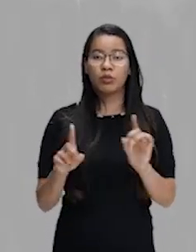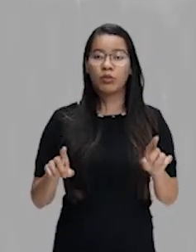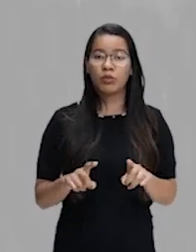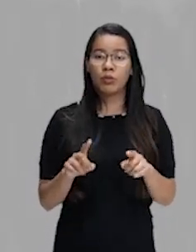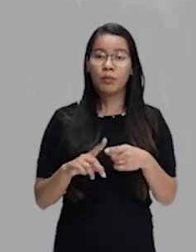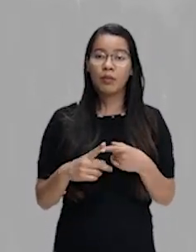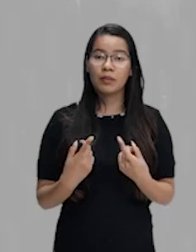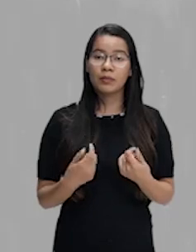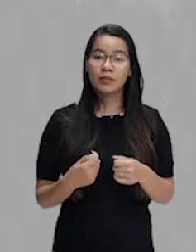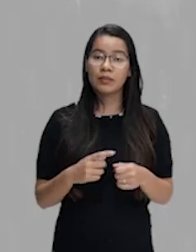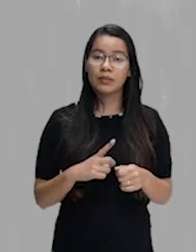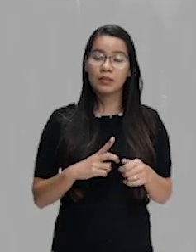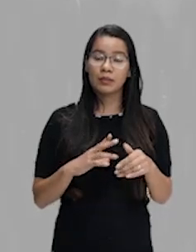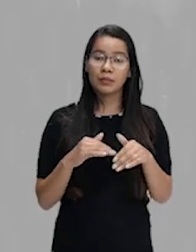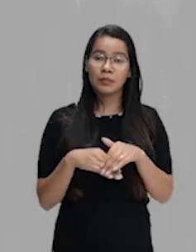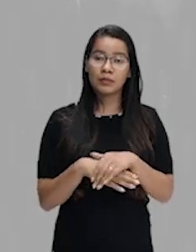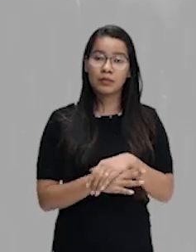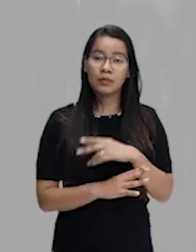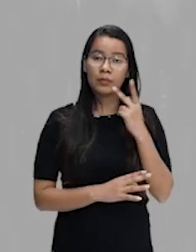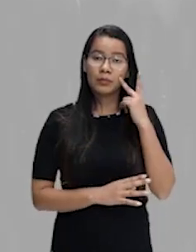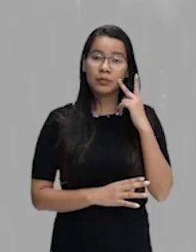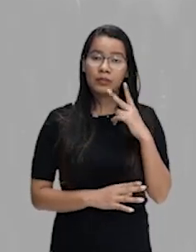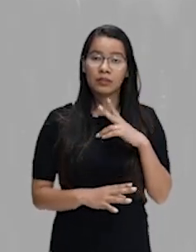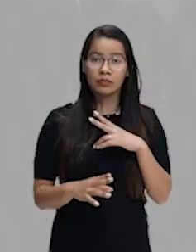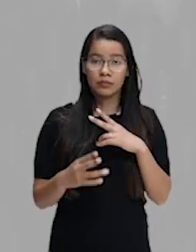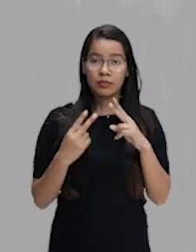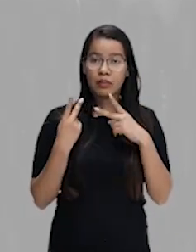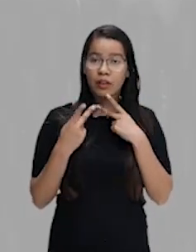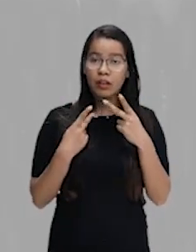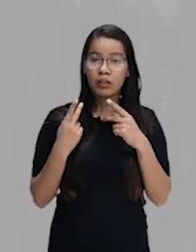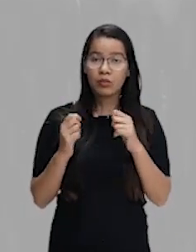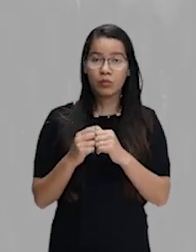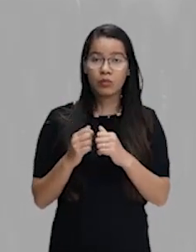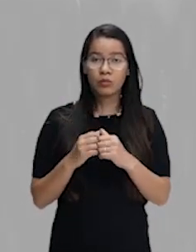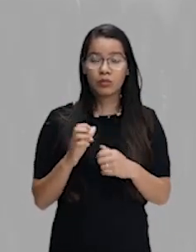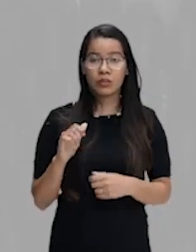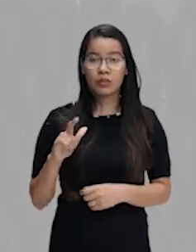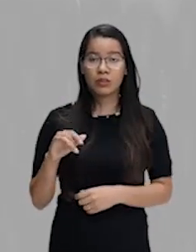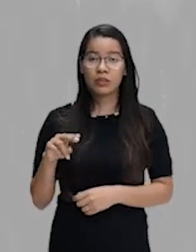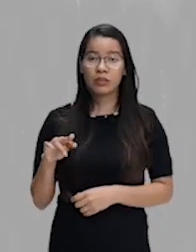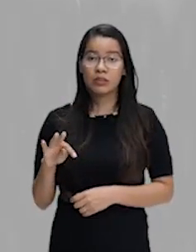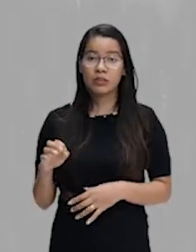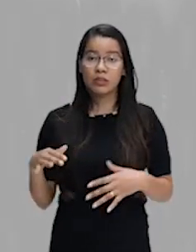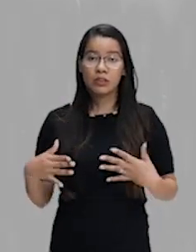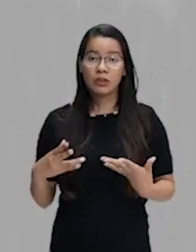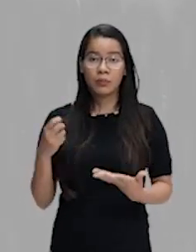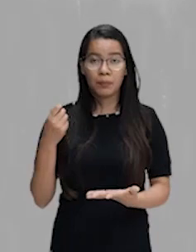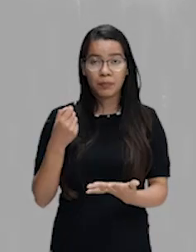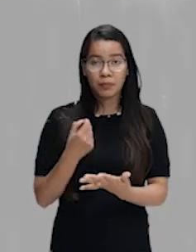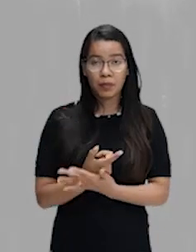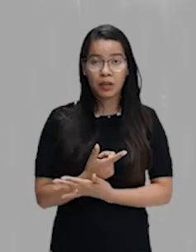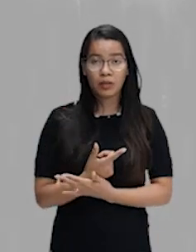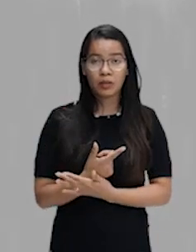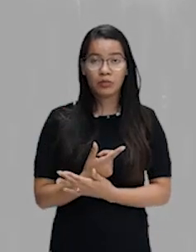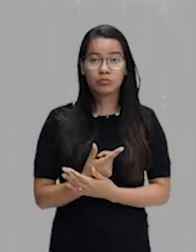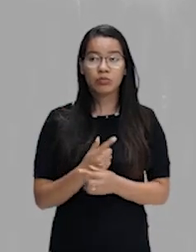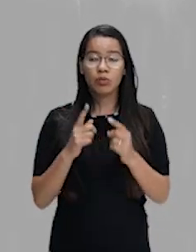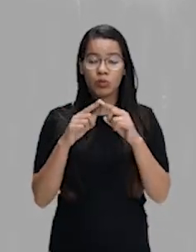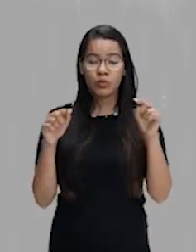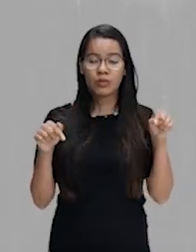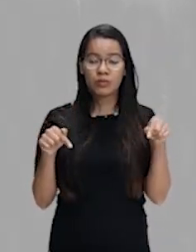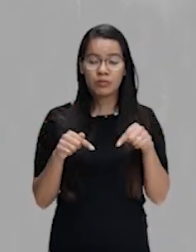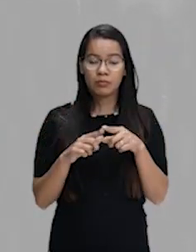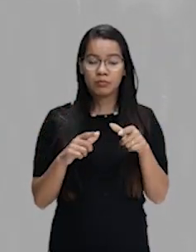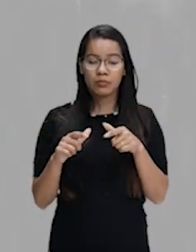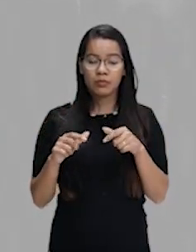ele precisa ter a privacidade para atender o seu paciente, o seu cliente. Então ele paga o espaço do coworking